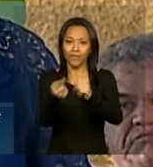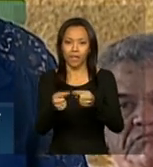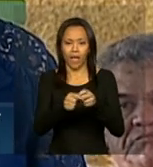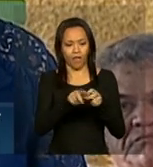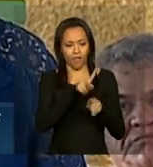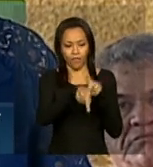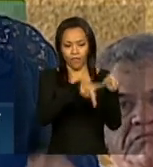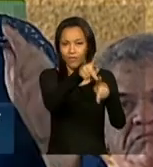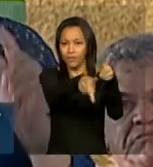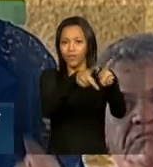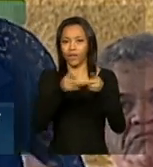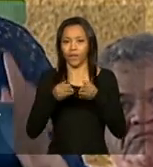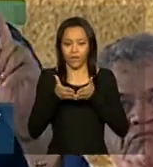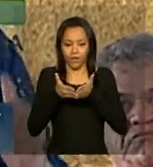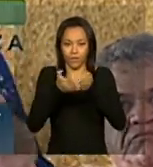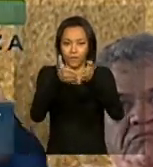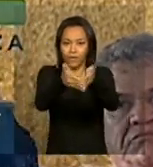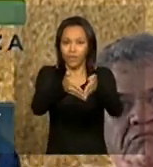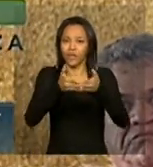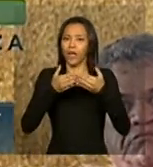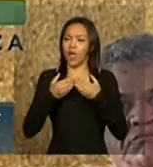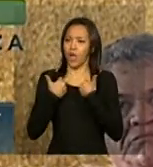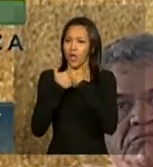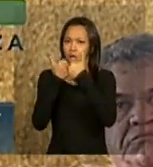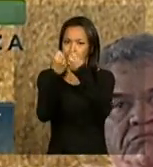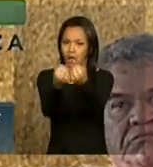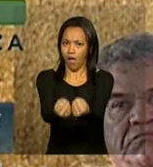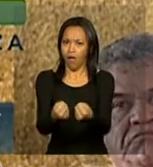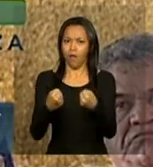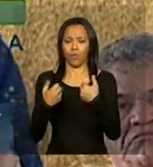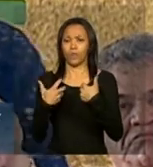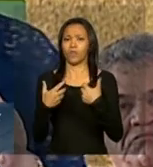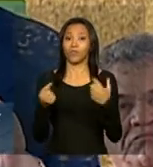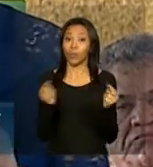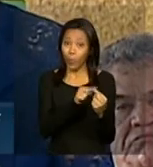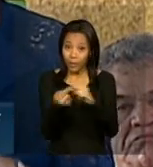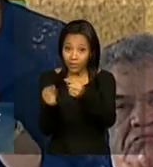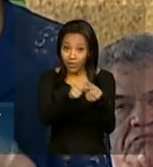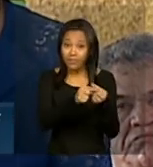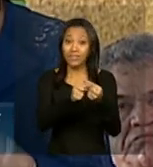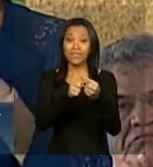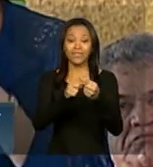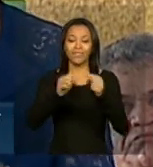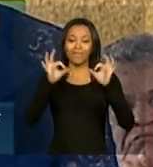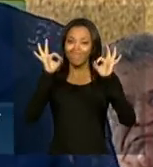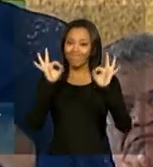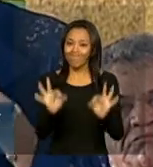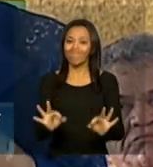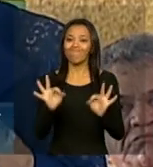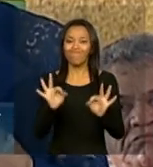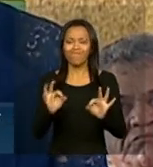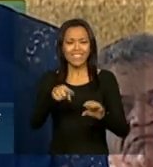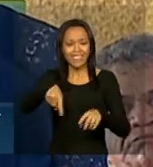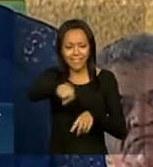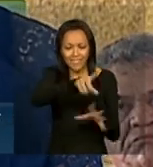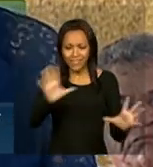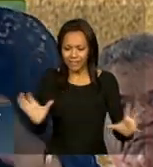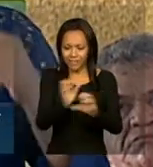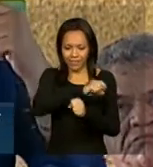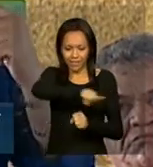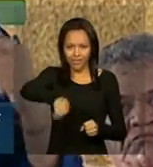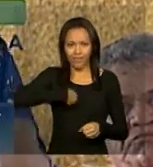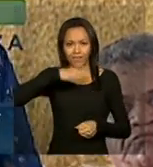porque eles, junto com portos adequados, são um dos elementos